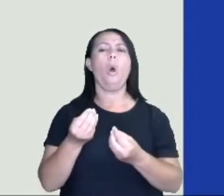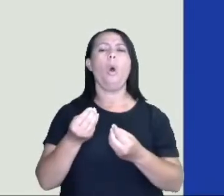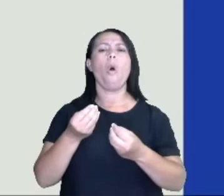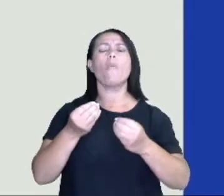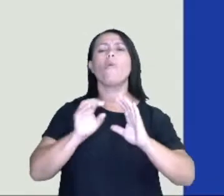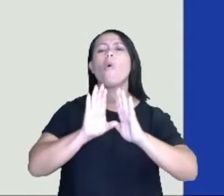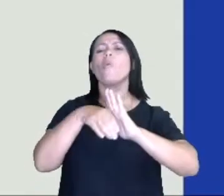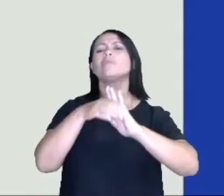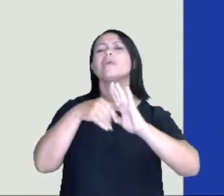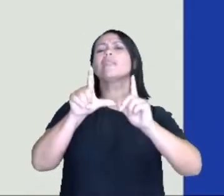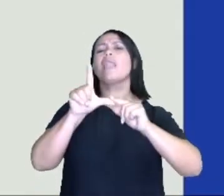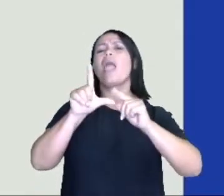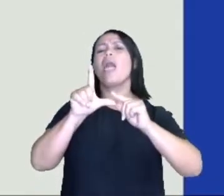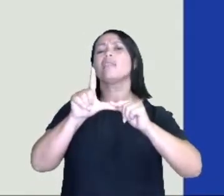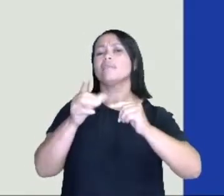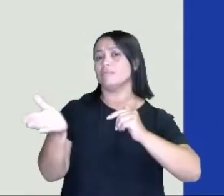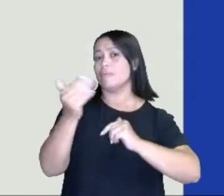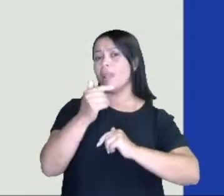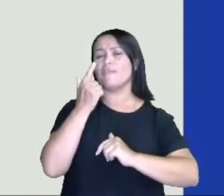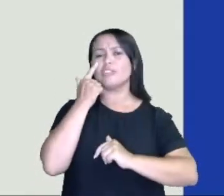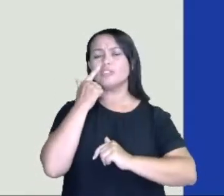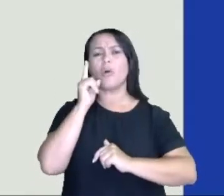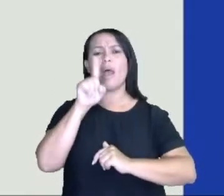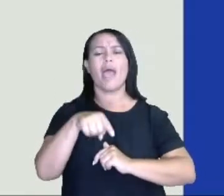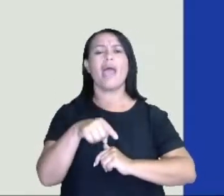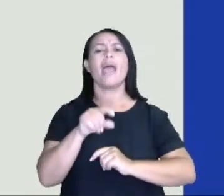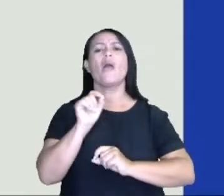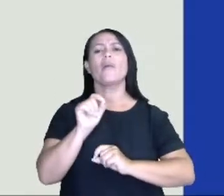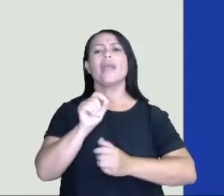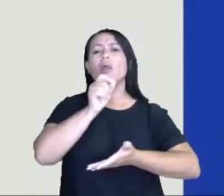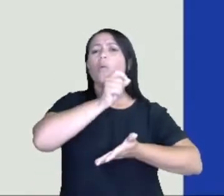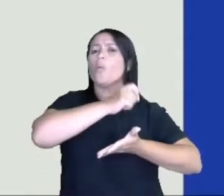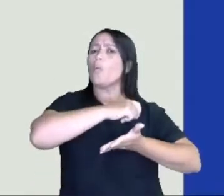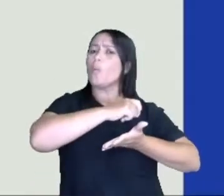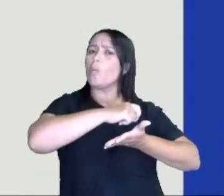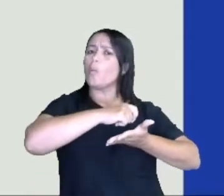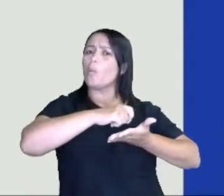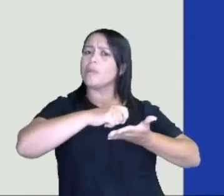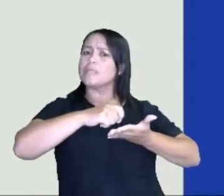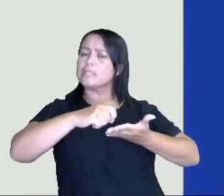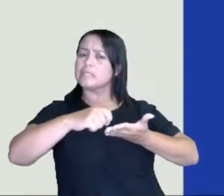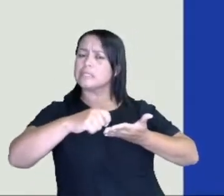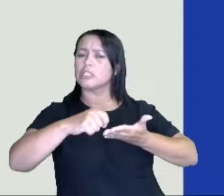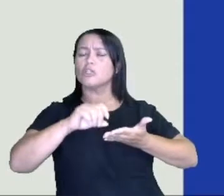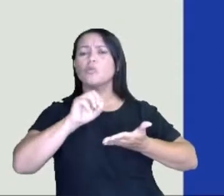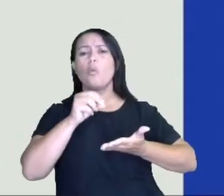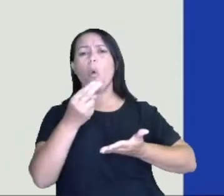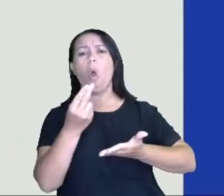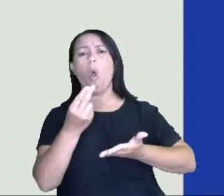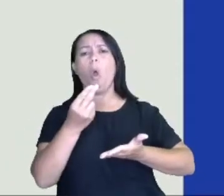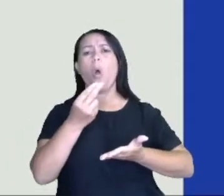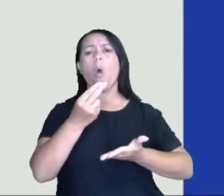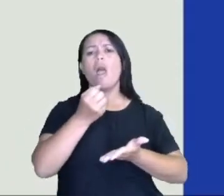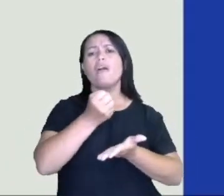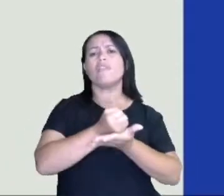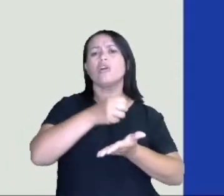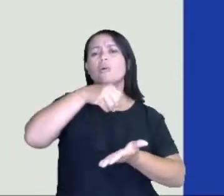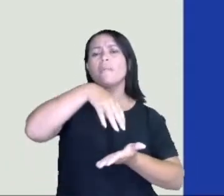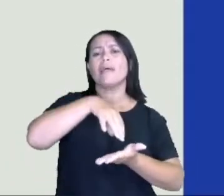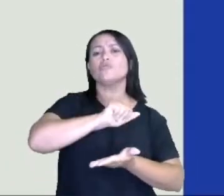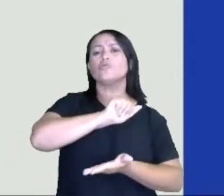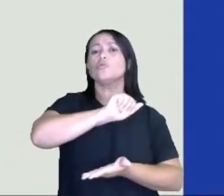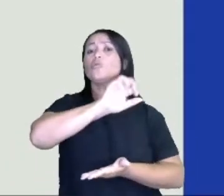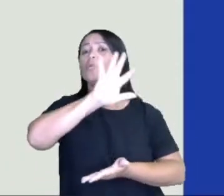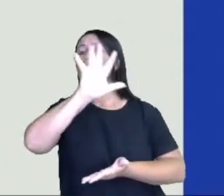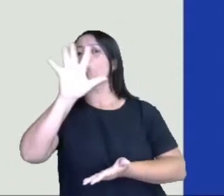letra? Vamos lá? É um caráter escrito, impresso ou gravado do